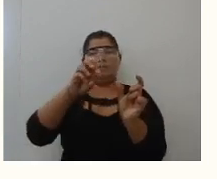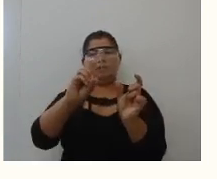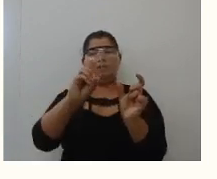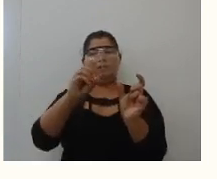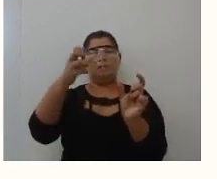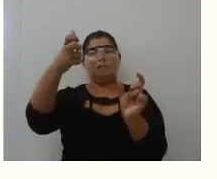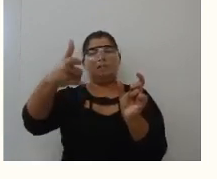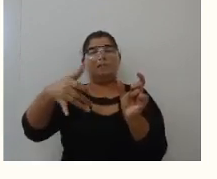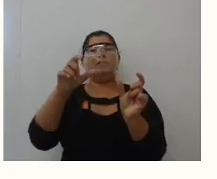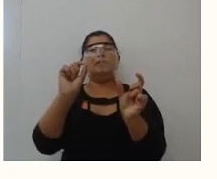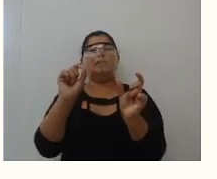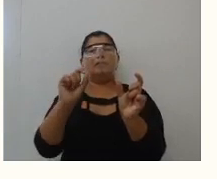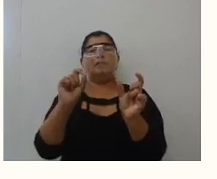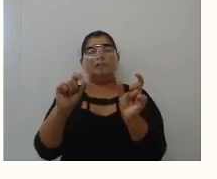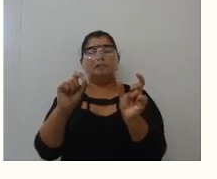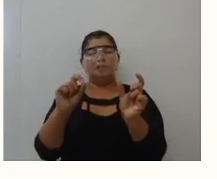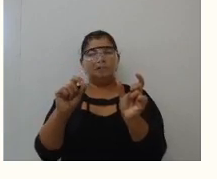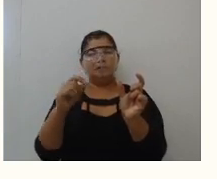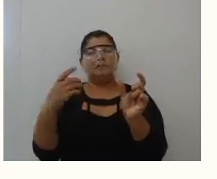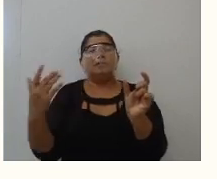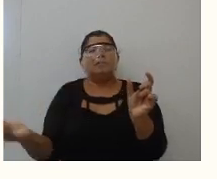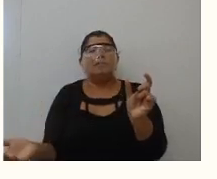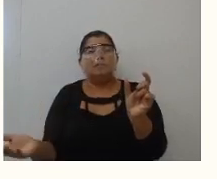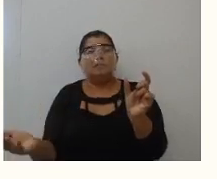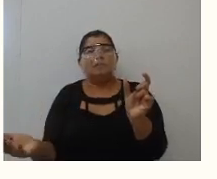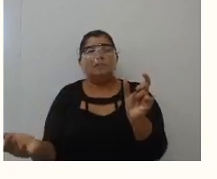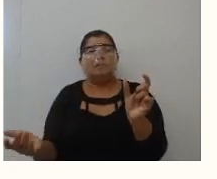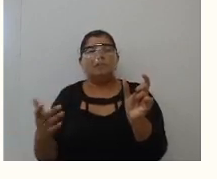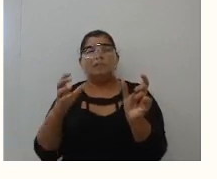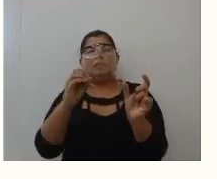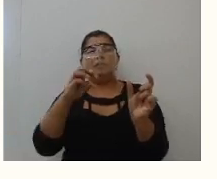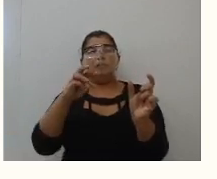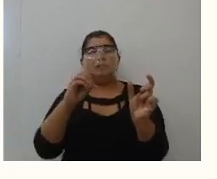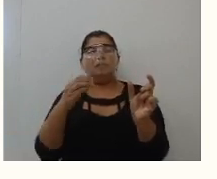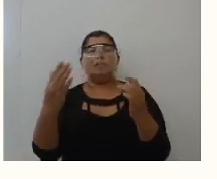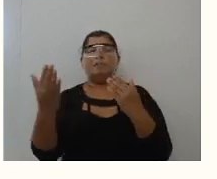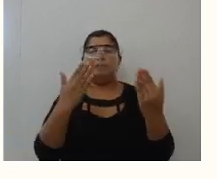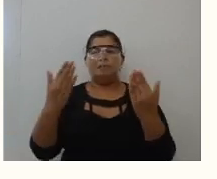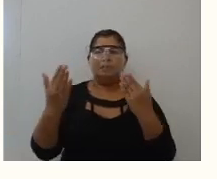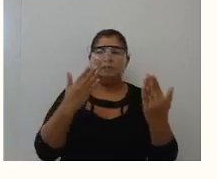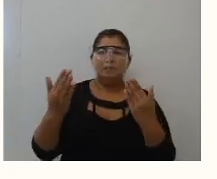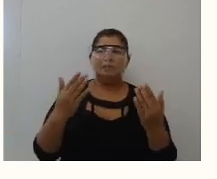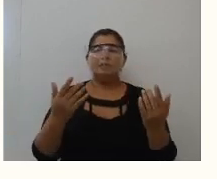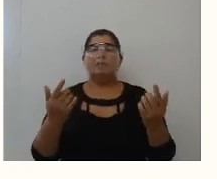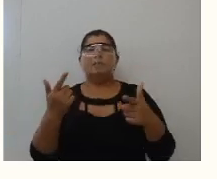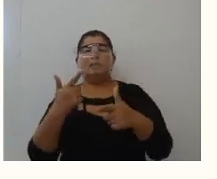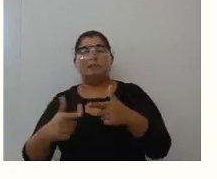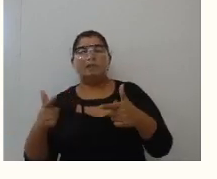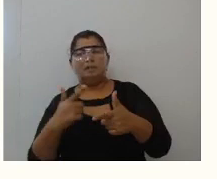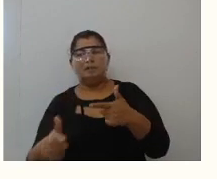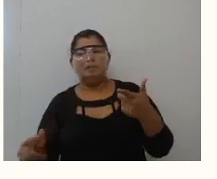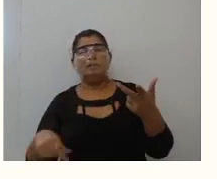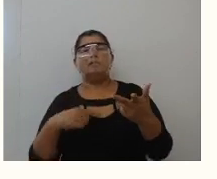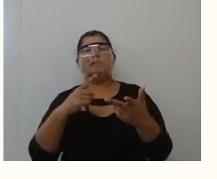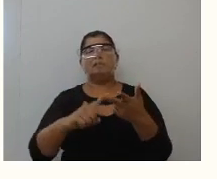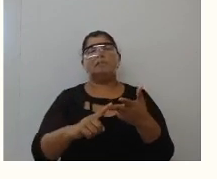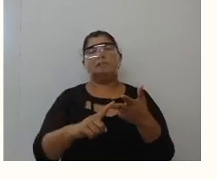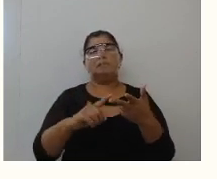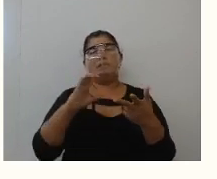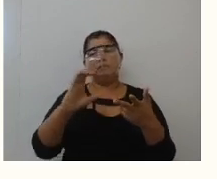de... Esse como aí, pessoal. Letra A, comparação. Letra B, causa. Letra